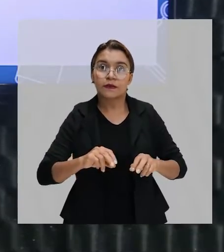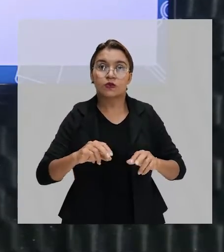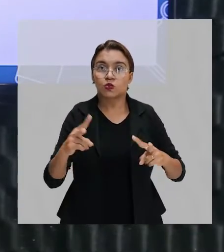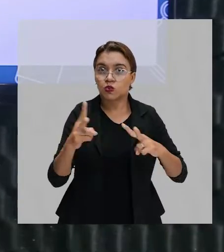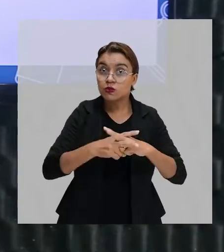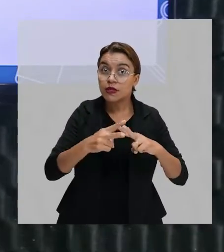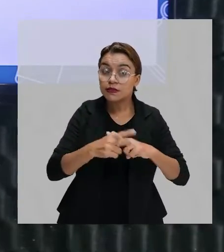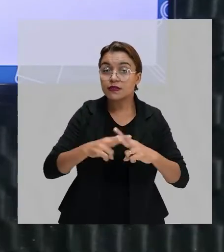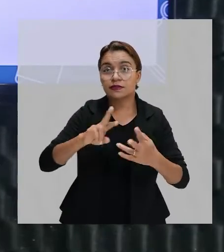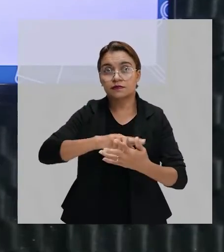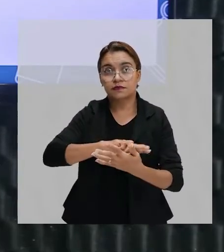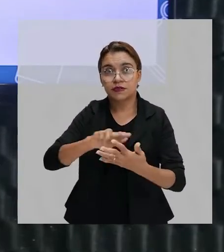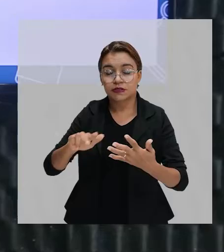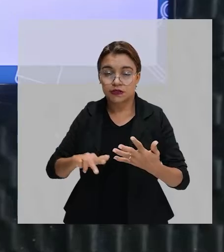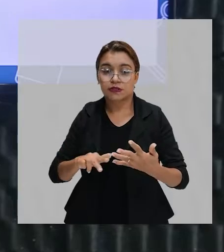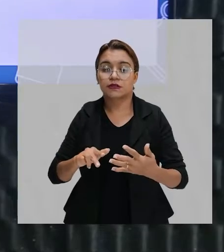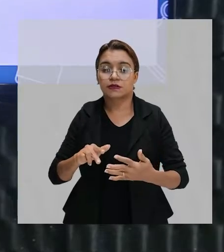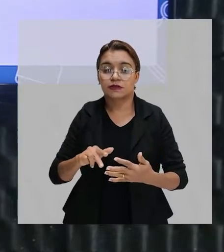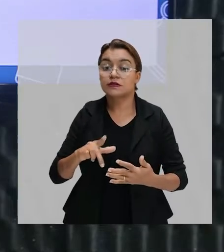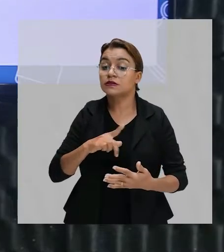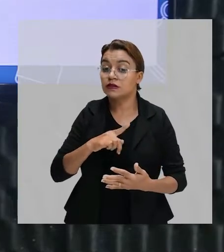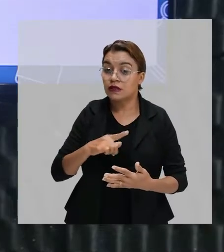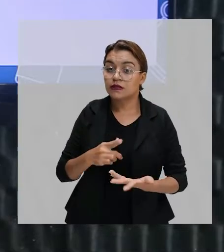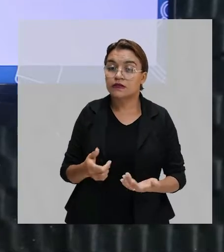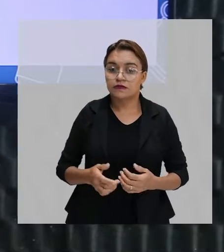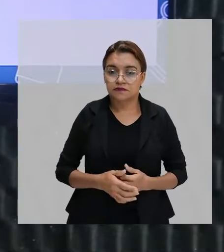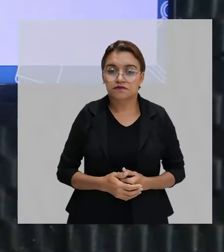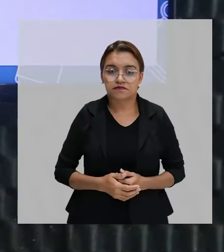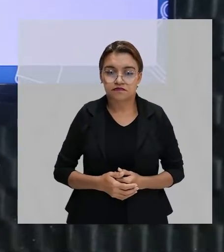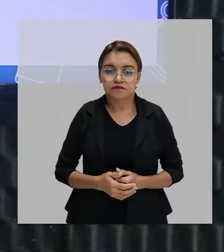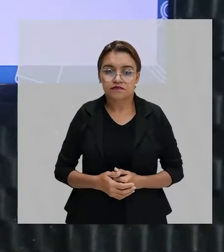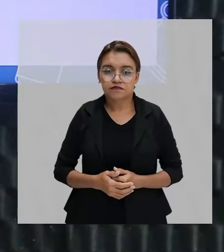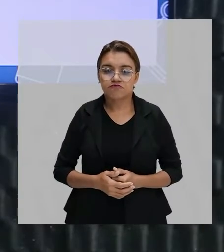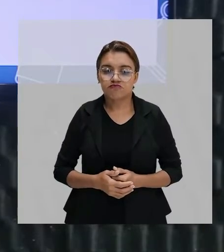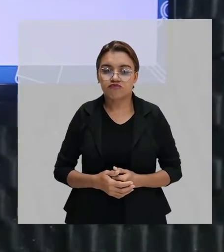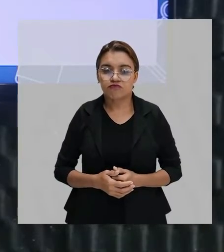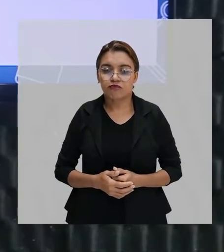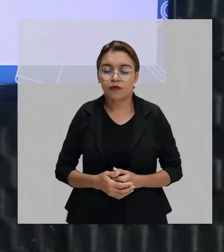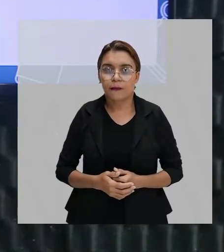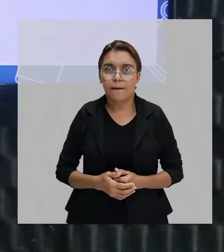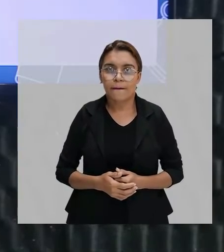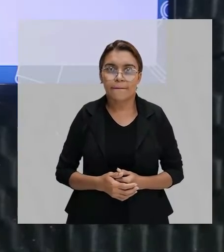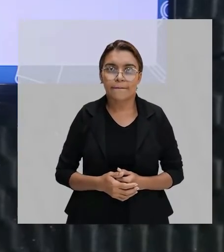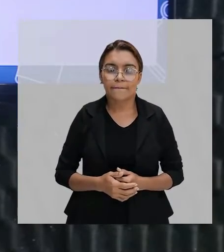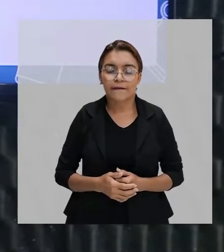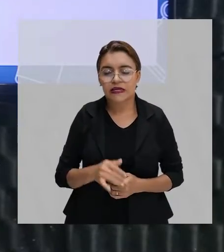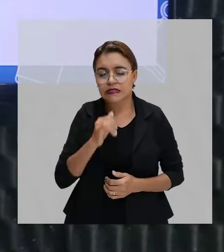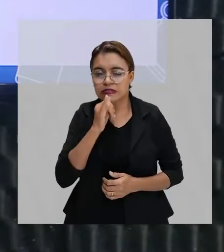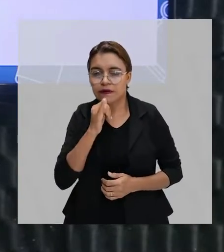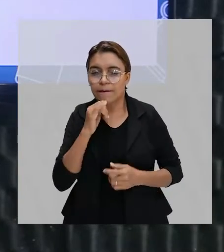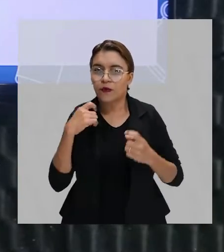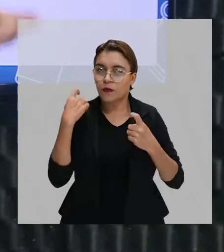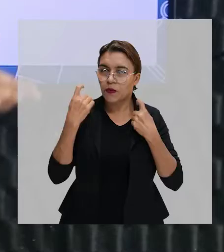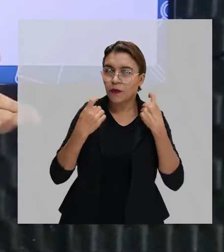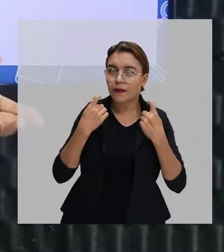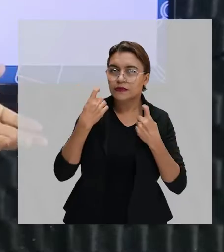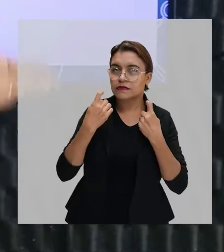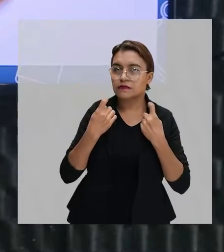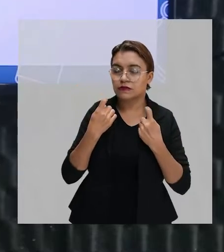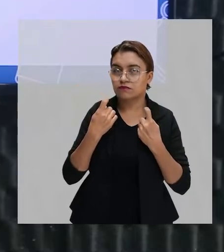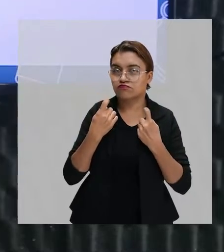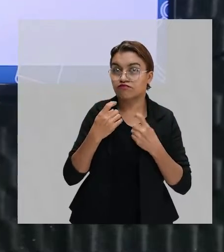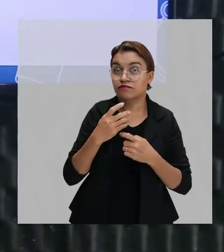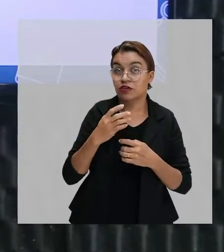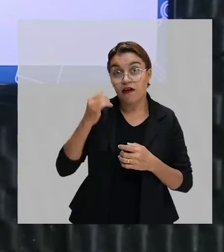artes marciais ela envolve até isso ela envolve ela tem a preocupação com a segurança sem provocar danos